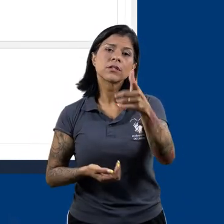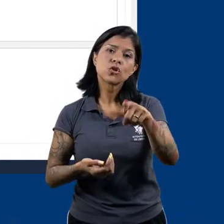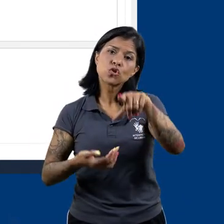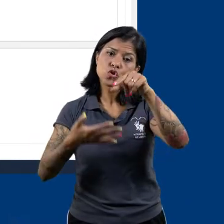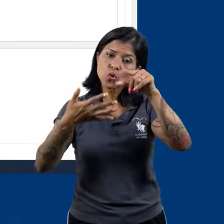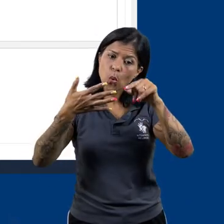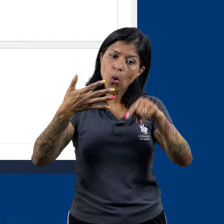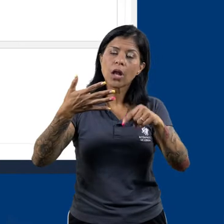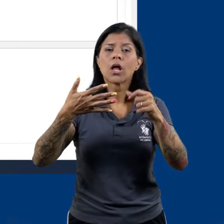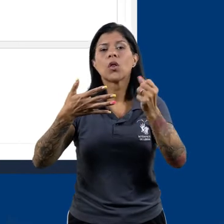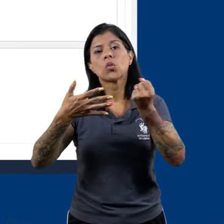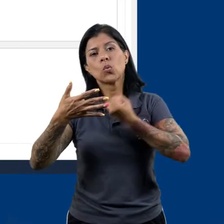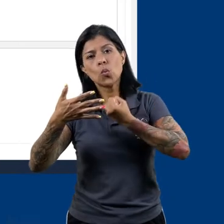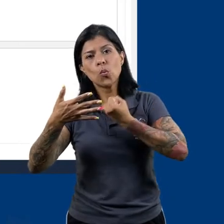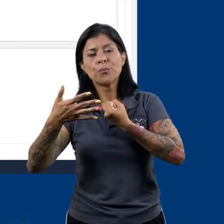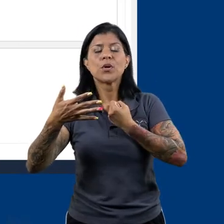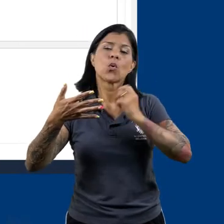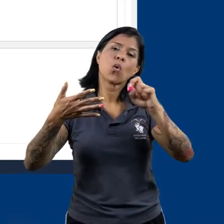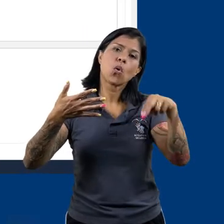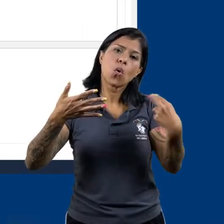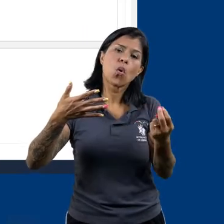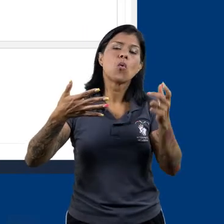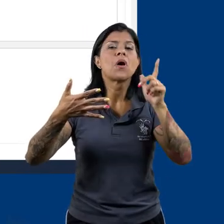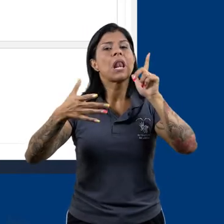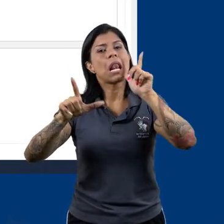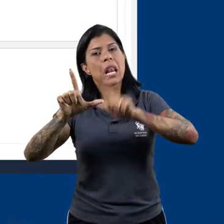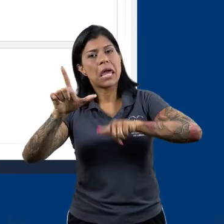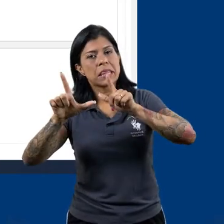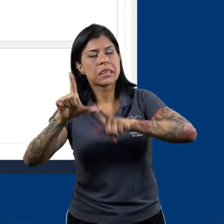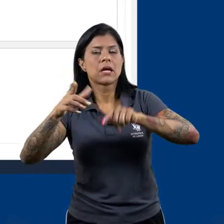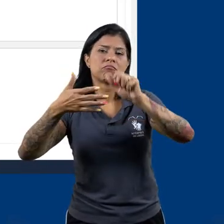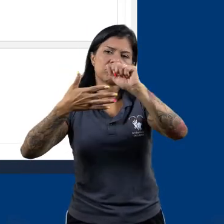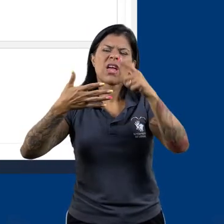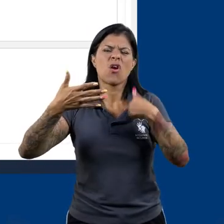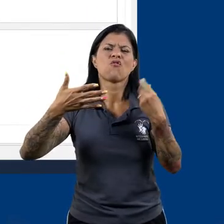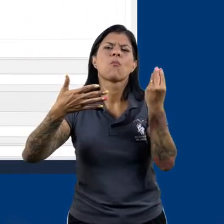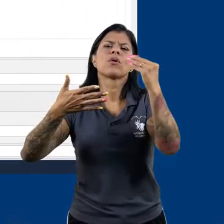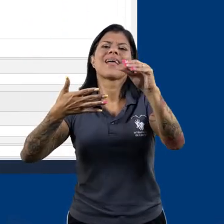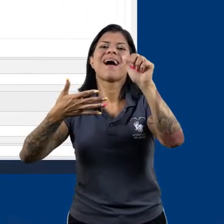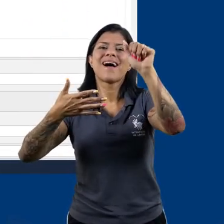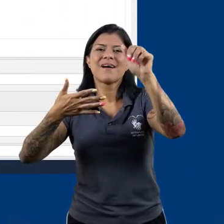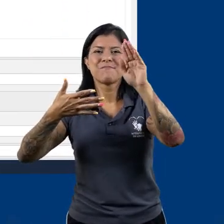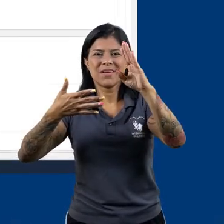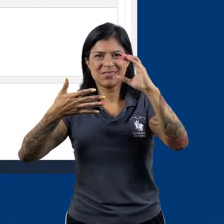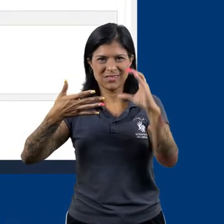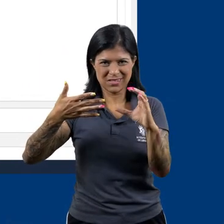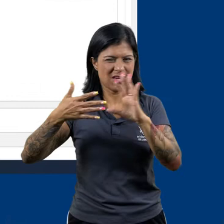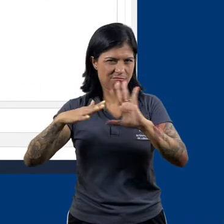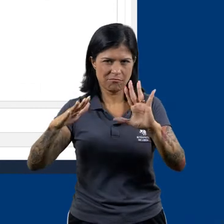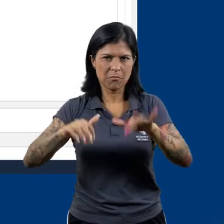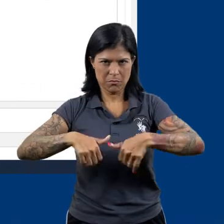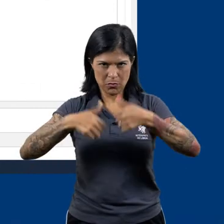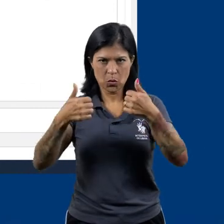uma e essas escolhas serão nomeadas no caso não estarei com AVC